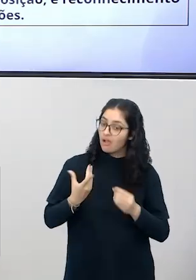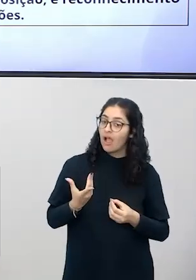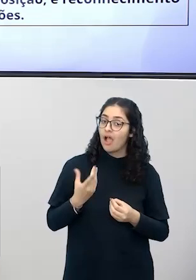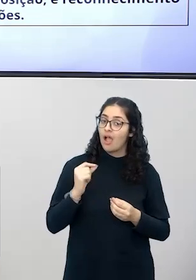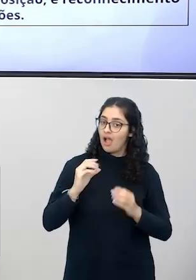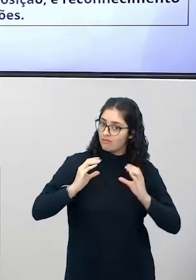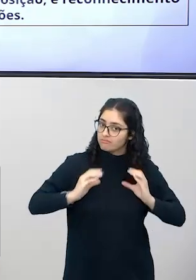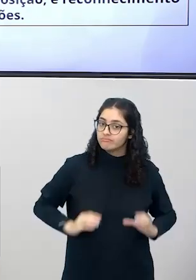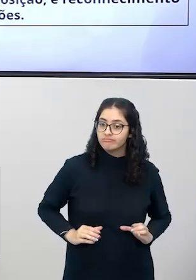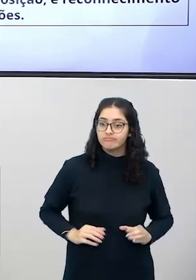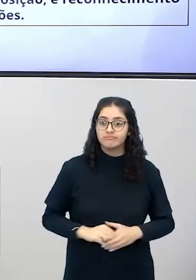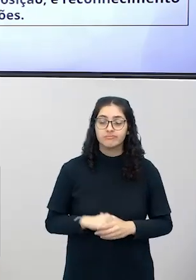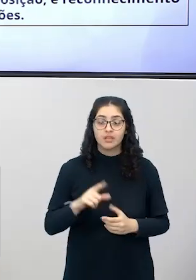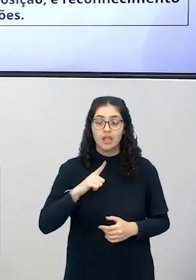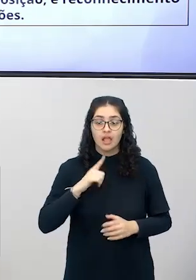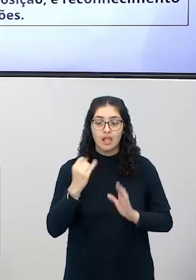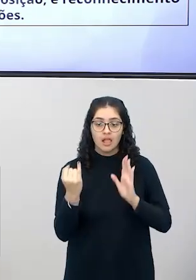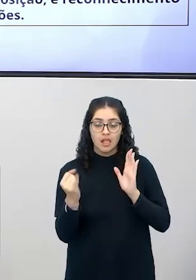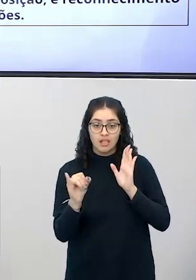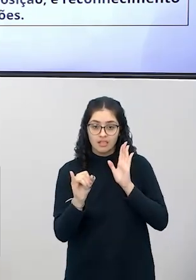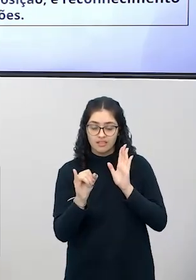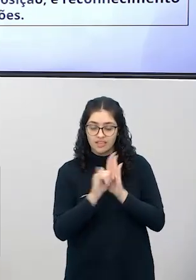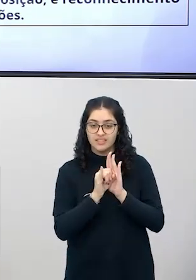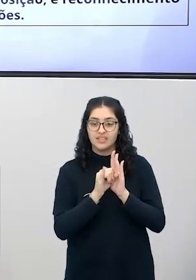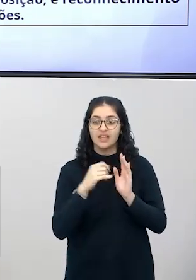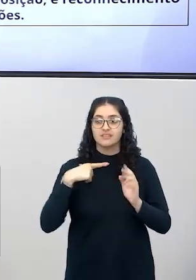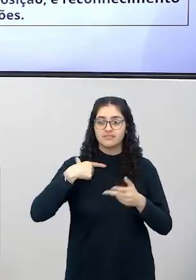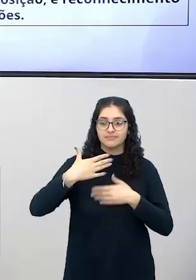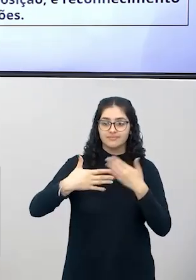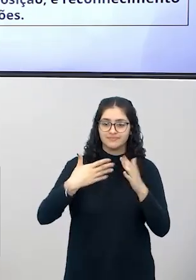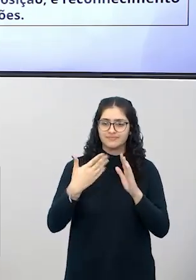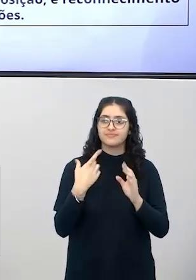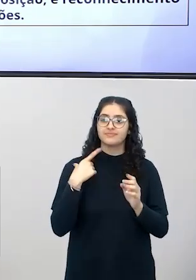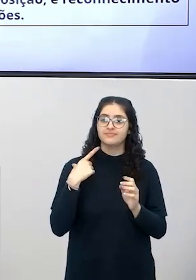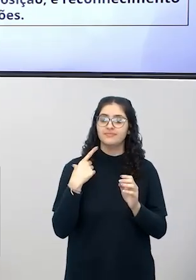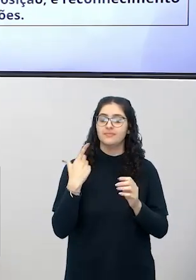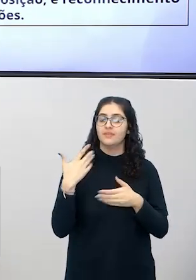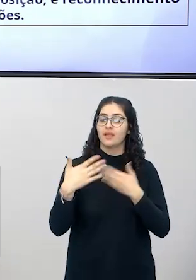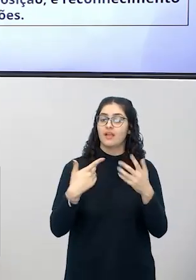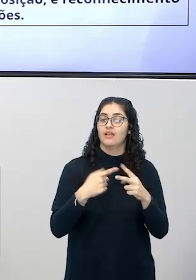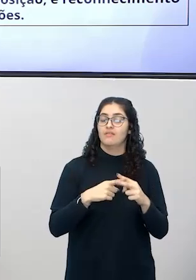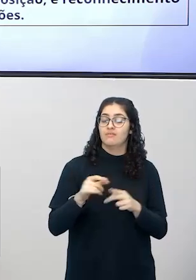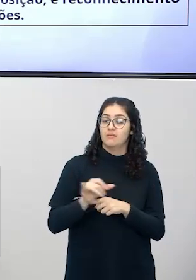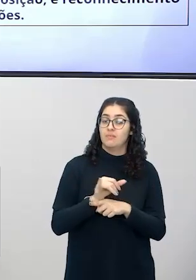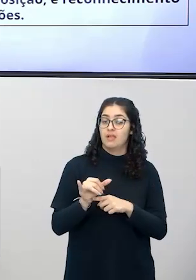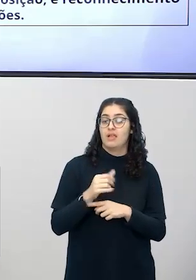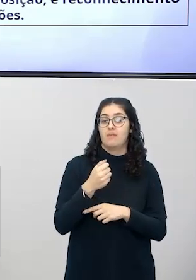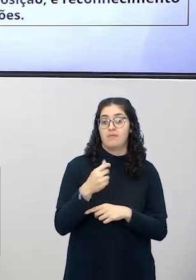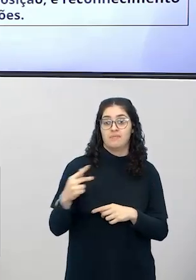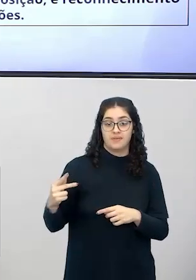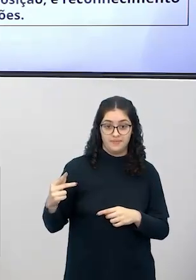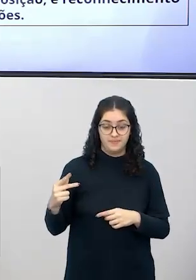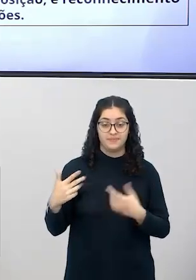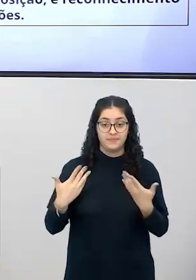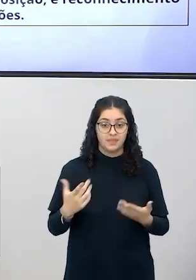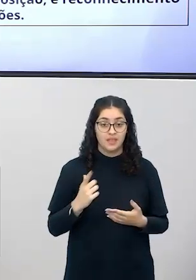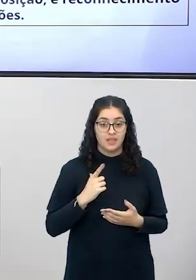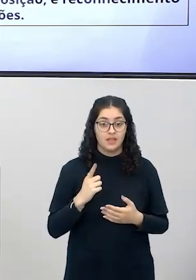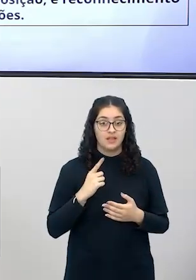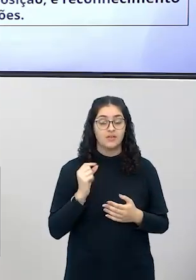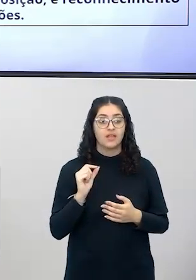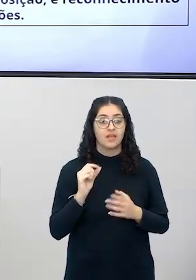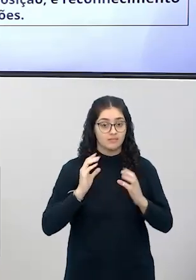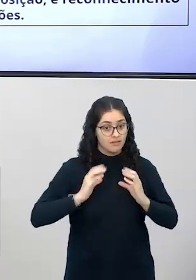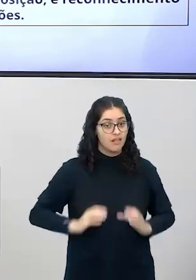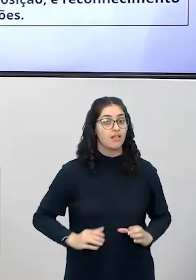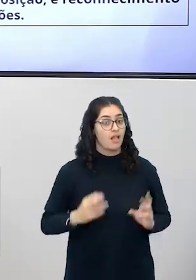identidades, por exemplo, elas estão sendo cada vez mais digitalizadas, né, oferecida por ferramentas e tecnologia e aplicativos. Isso tem a ver com cidadania.